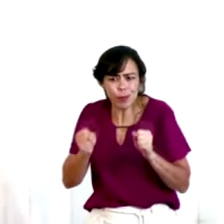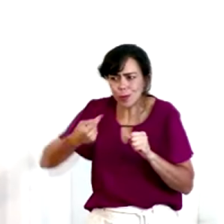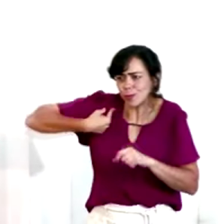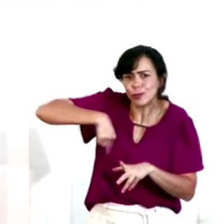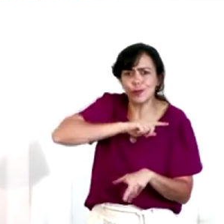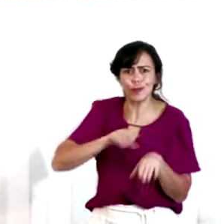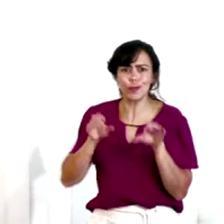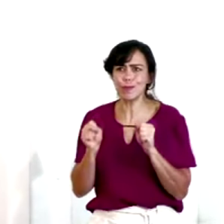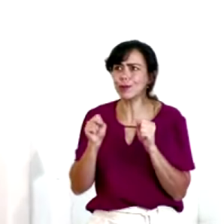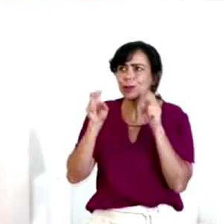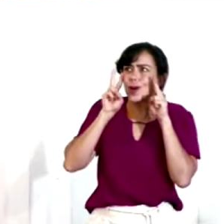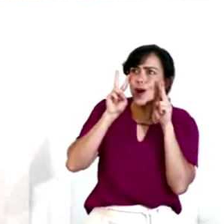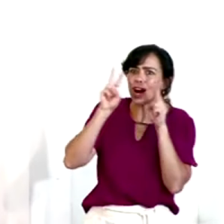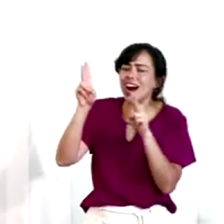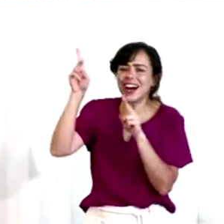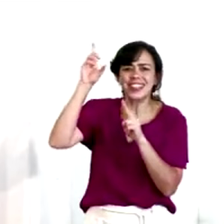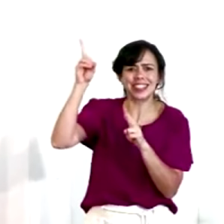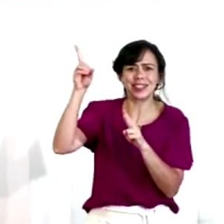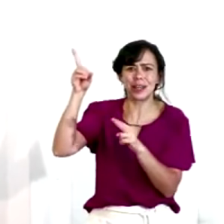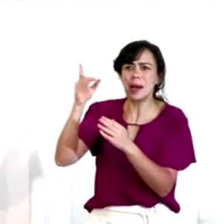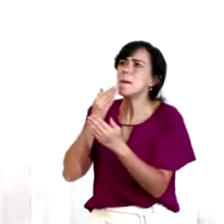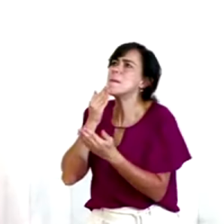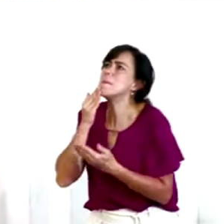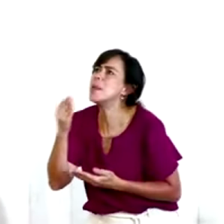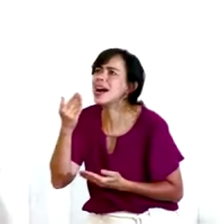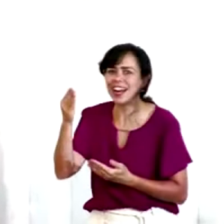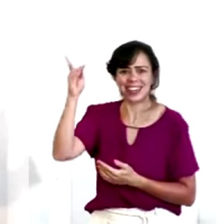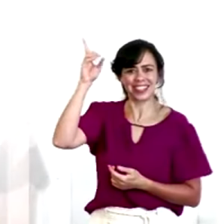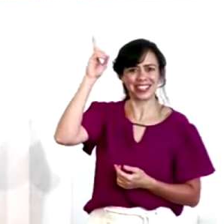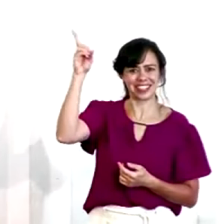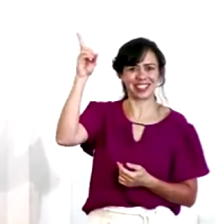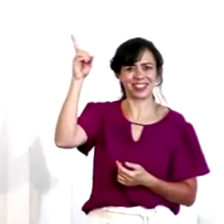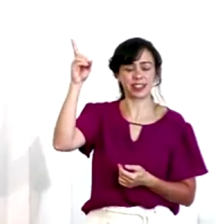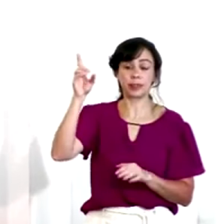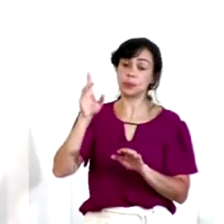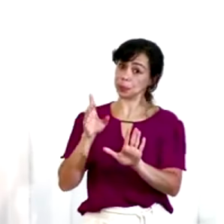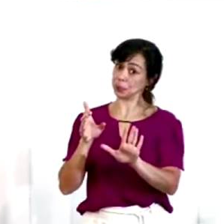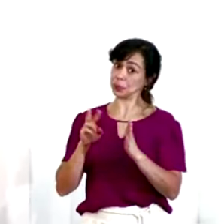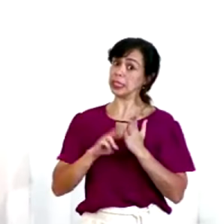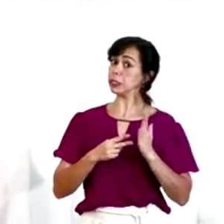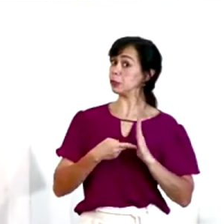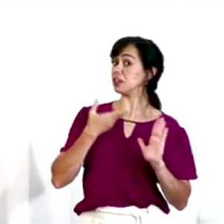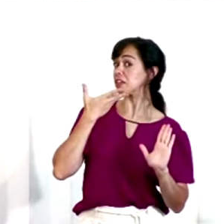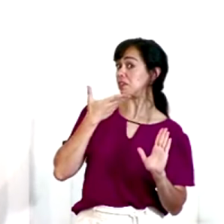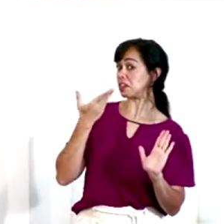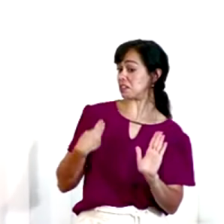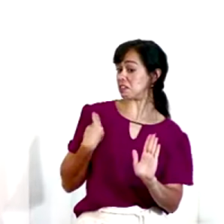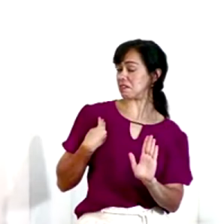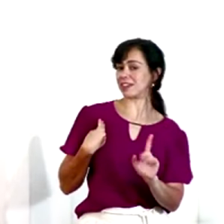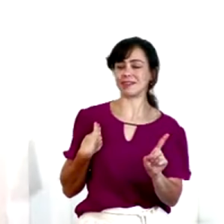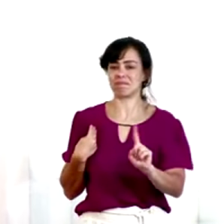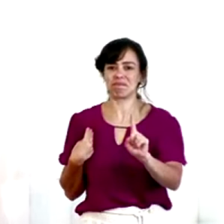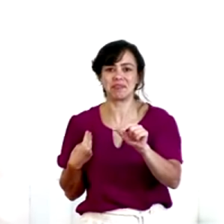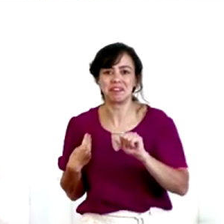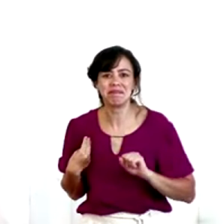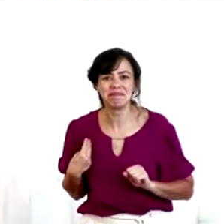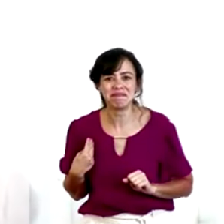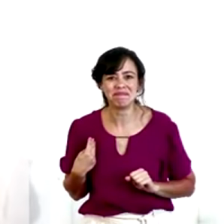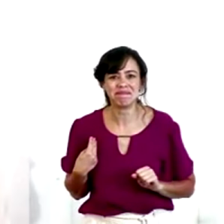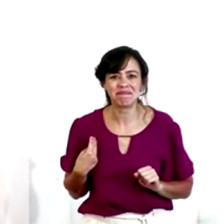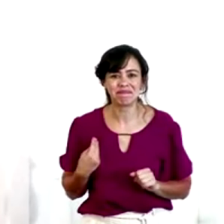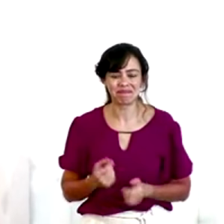mas isso não significa que a vida será fácil e simples de ser enfrentada.